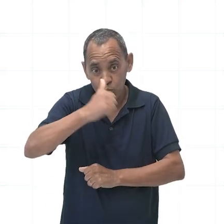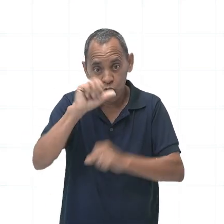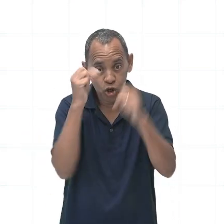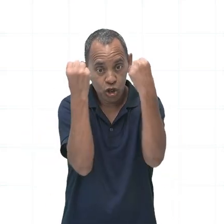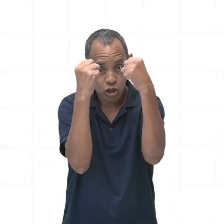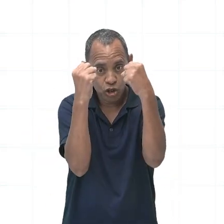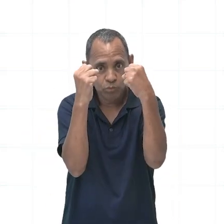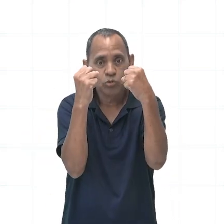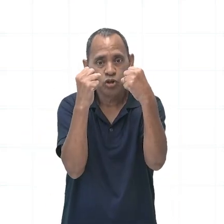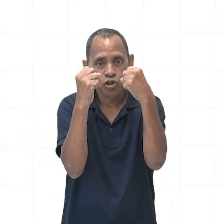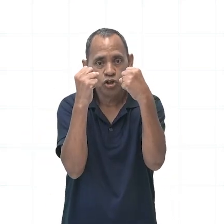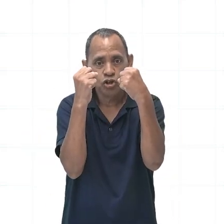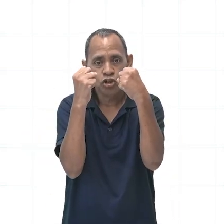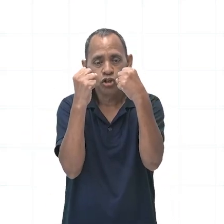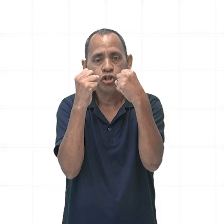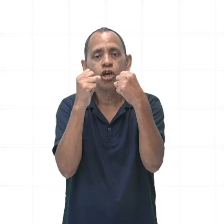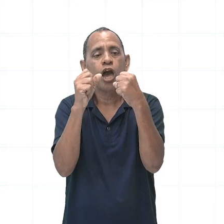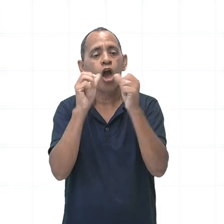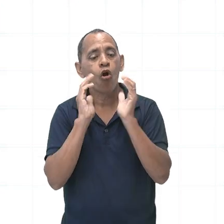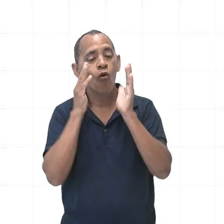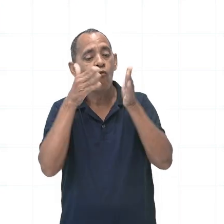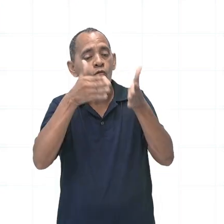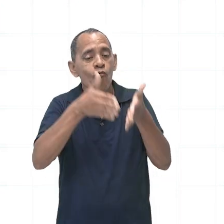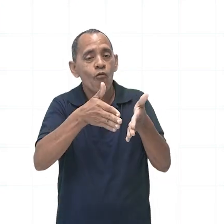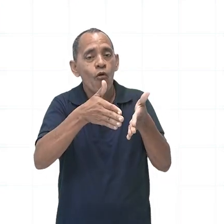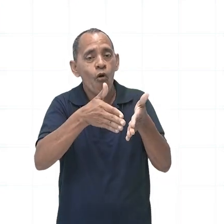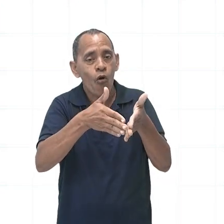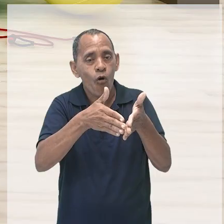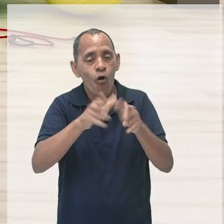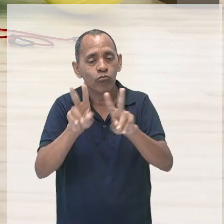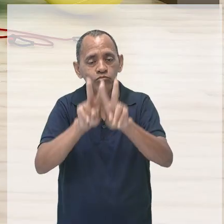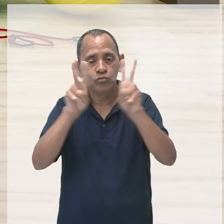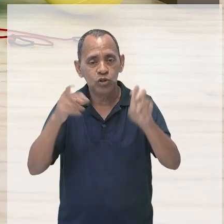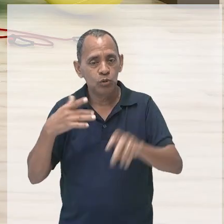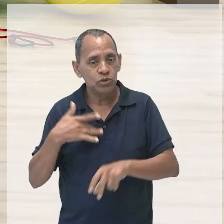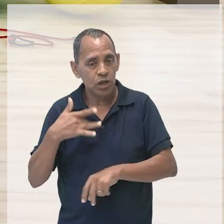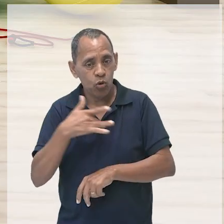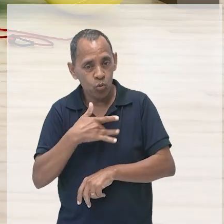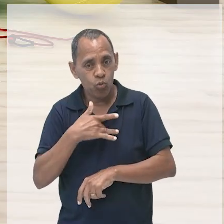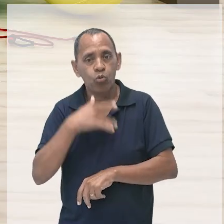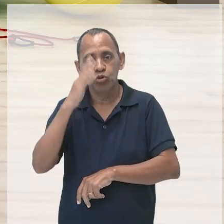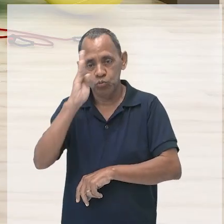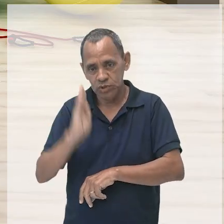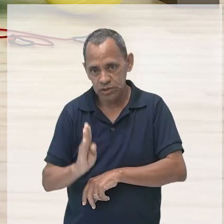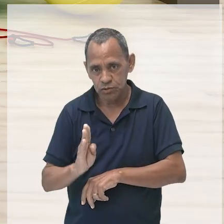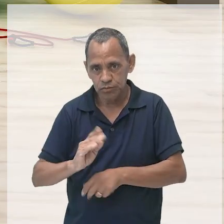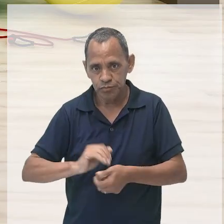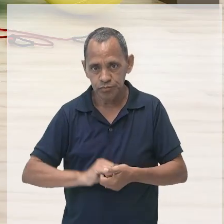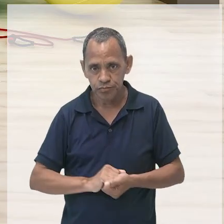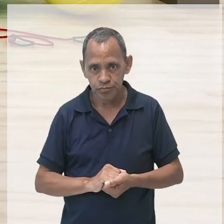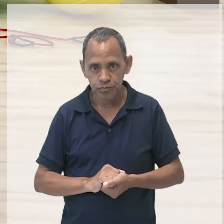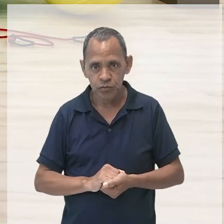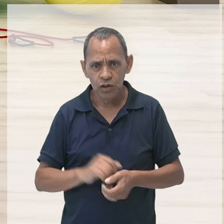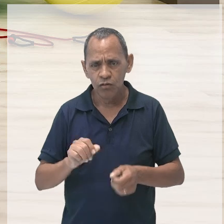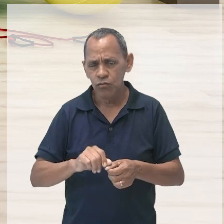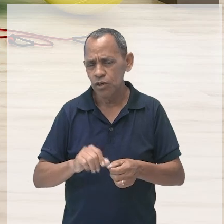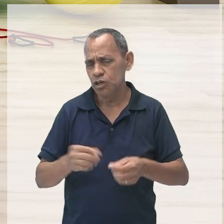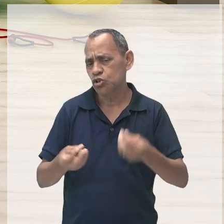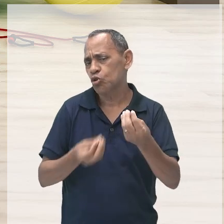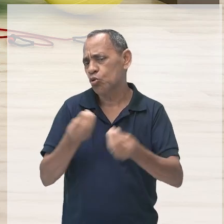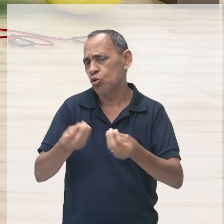né, voltada para essas questões de saúde aqui no Brasil, né? E o que ela fez? Ela